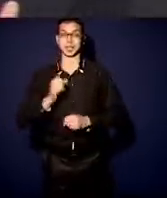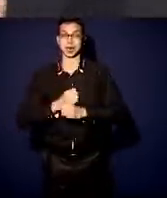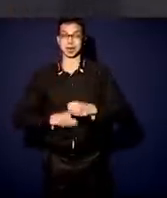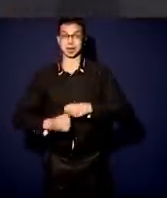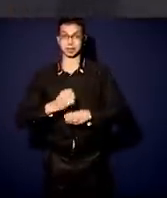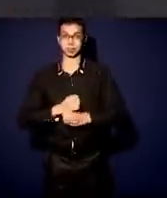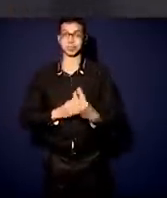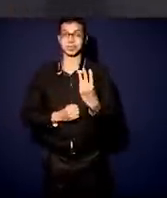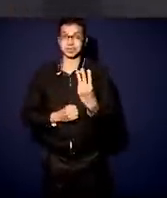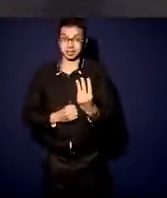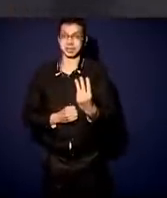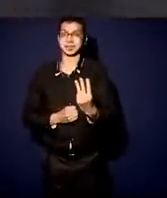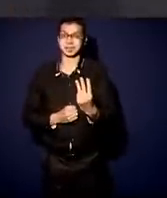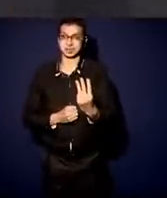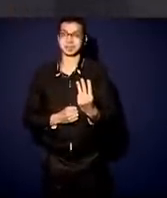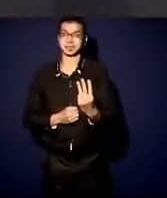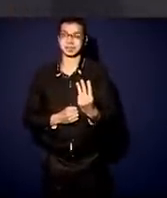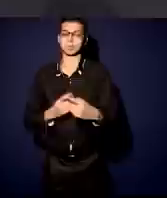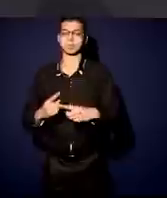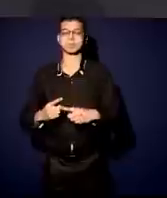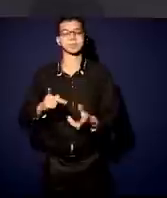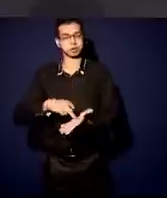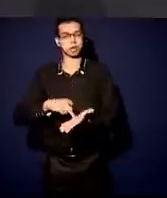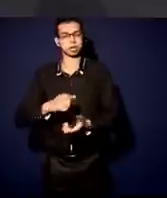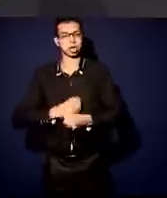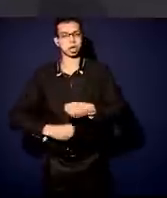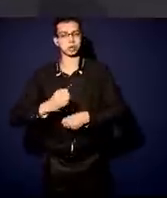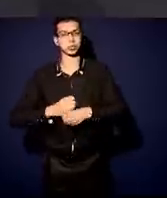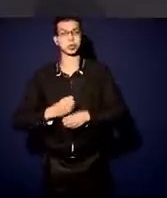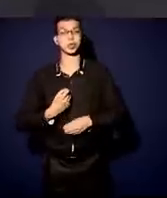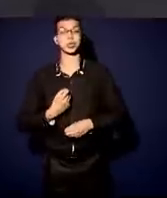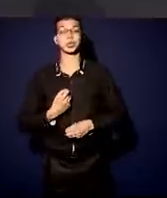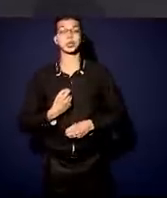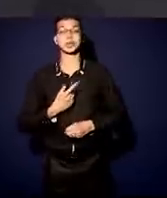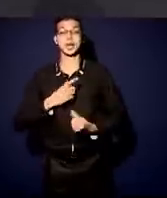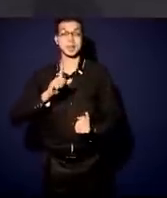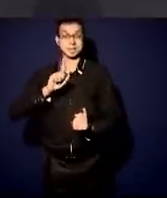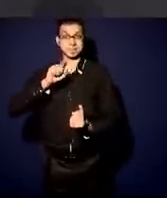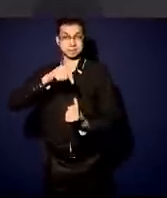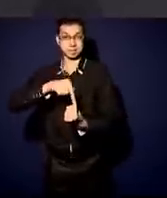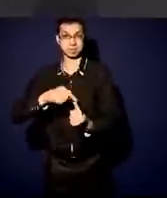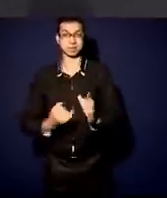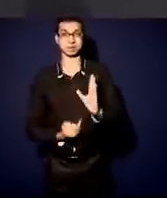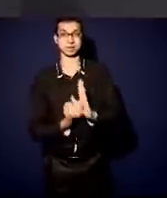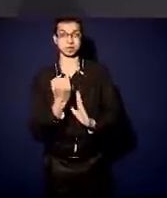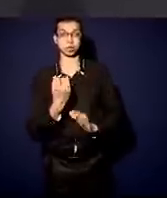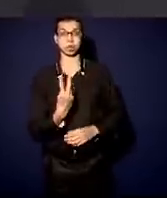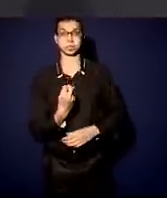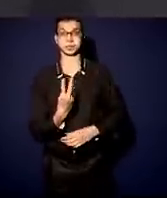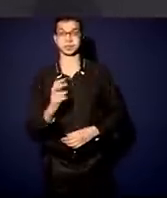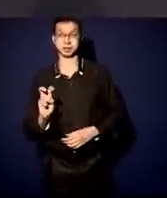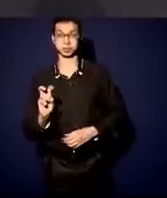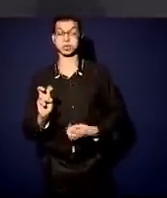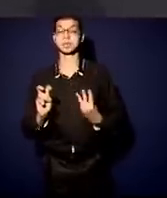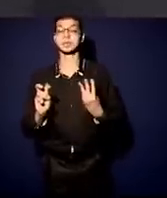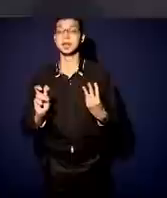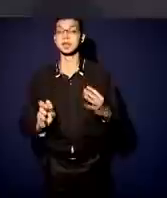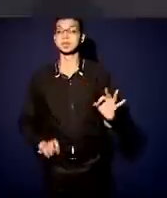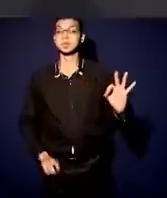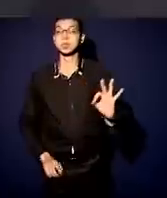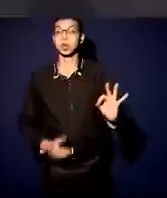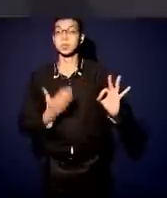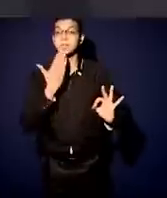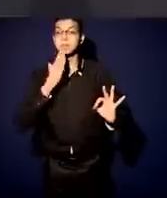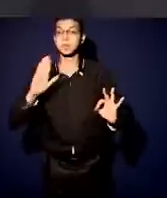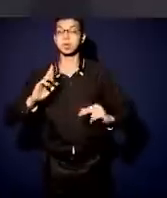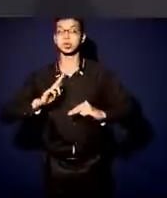atrás ano passado na verdade que a gente já tem uma meta de inflação em 2025 de 3% e essa promessa que a gente fez em junho